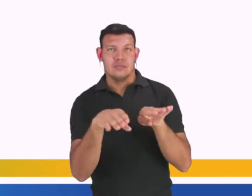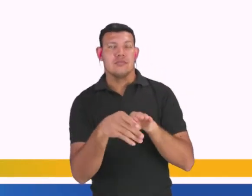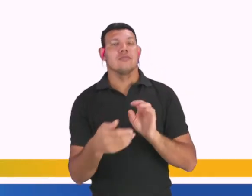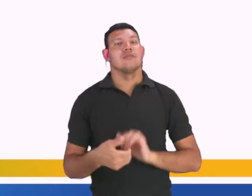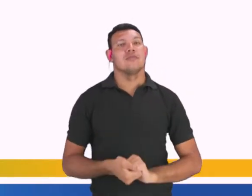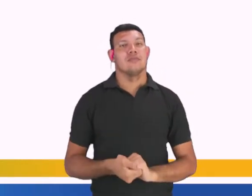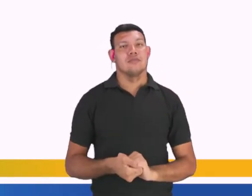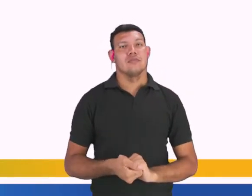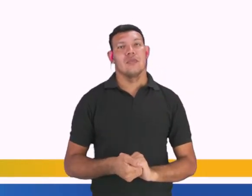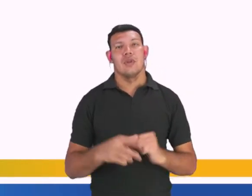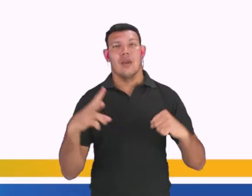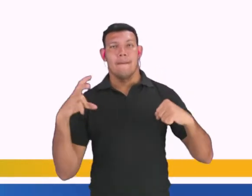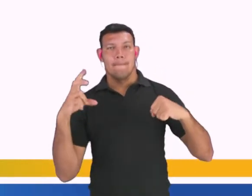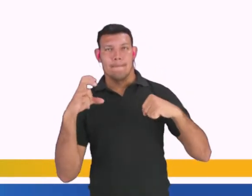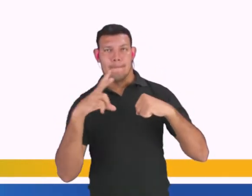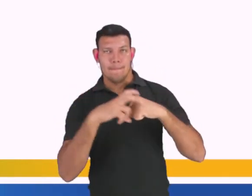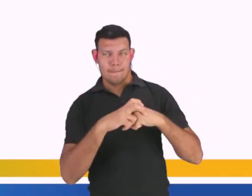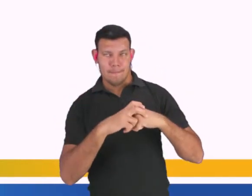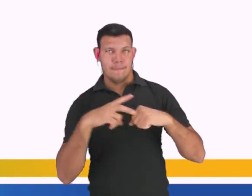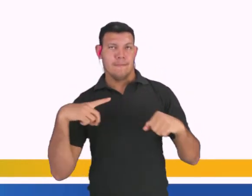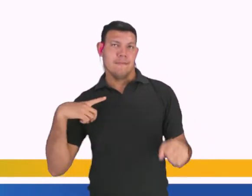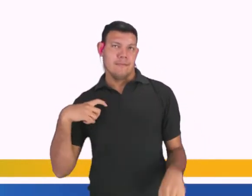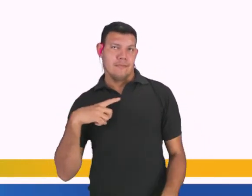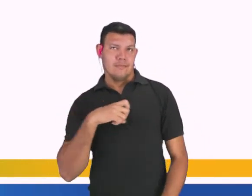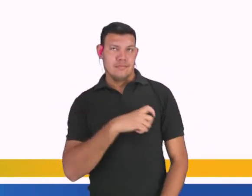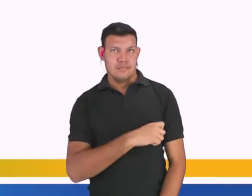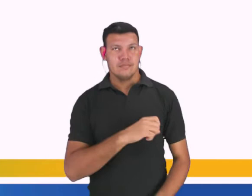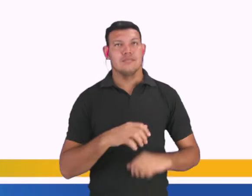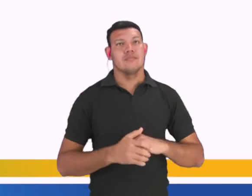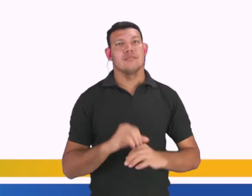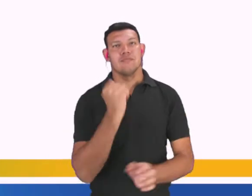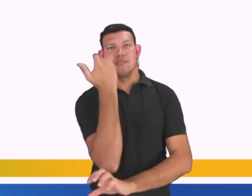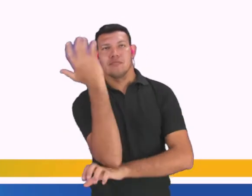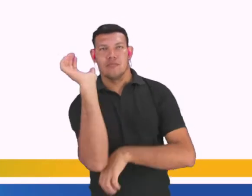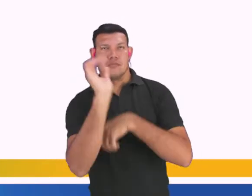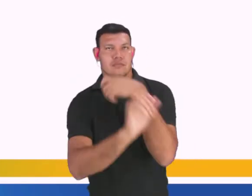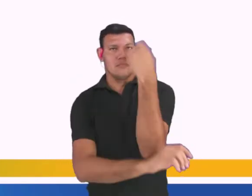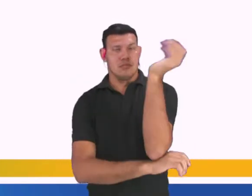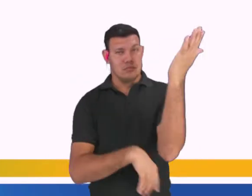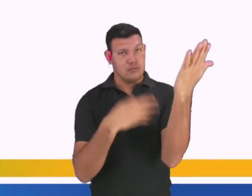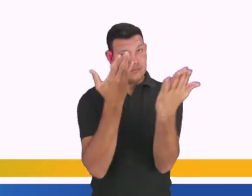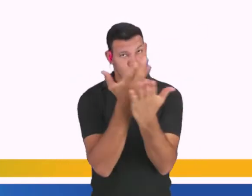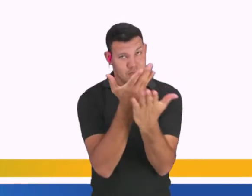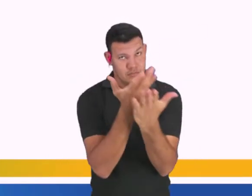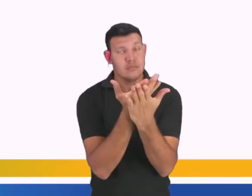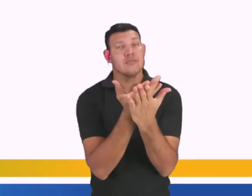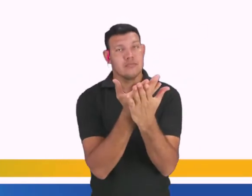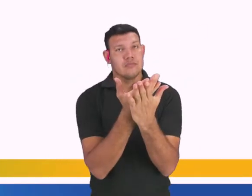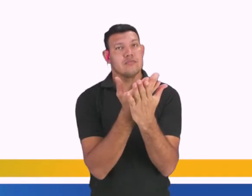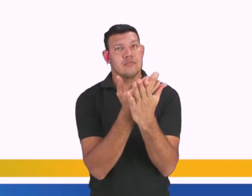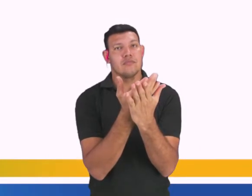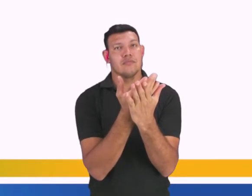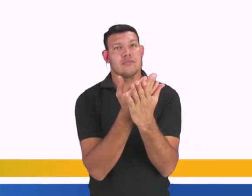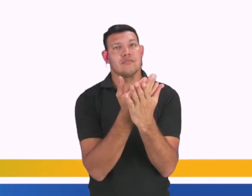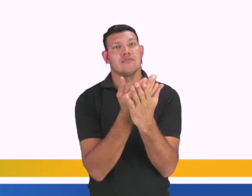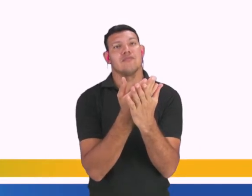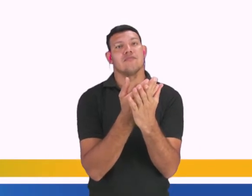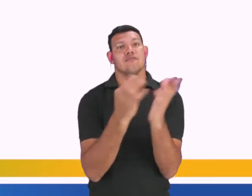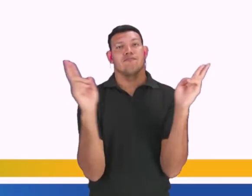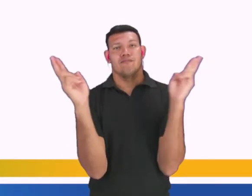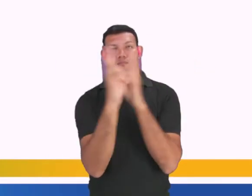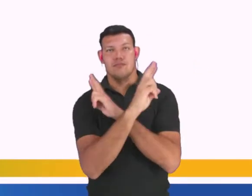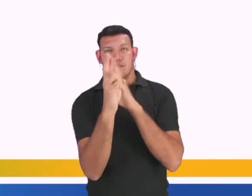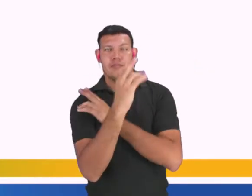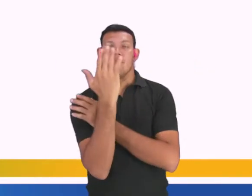questão da produção, principalmente dos vegetais, tudo isso está sendo estudado na questão dos alimentos.